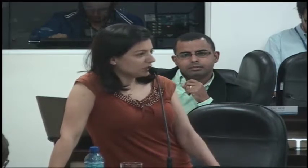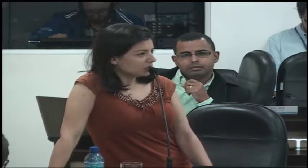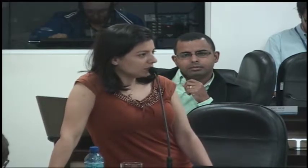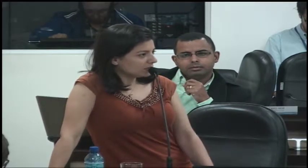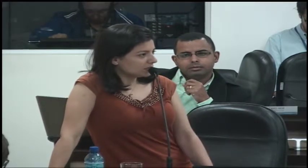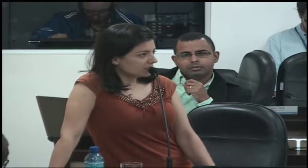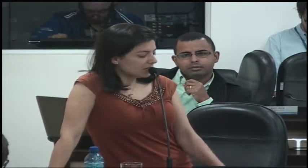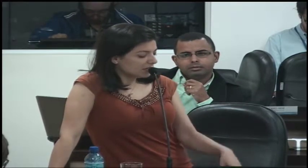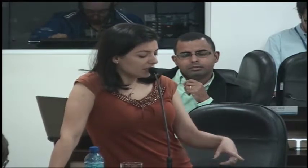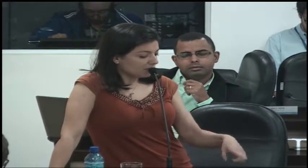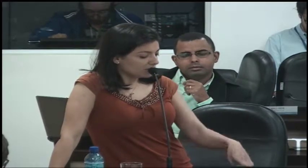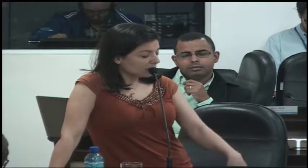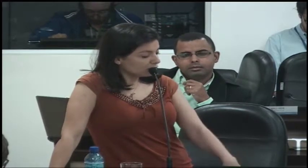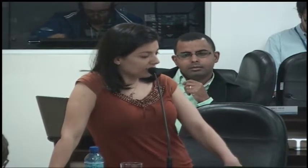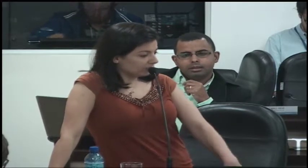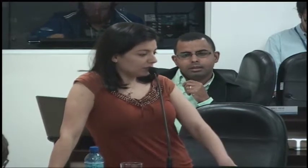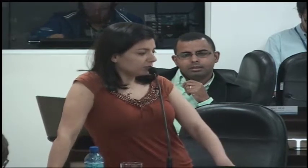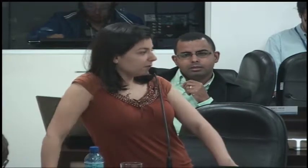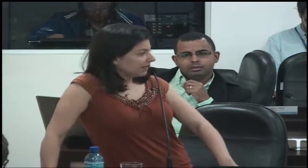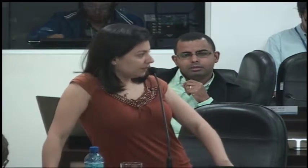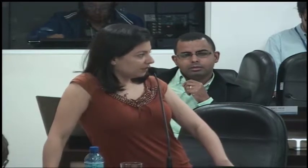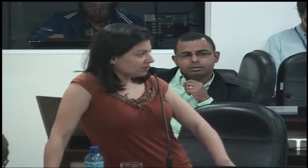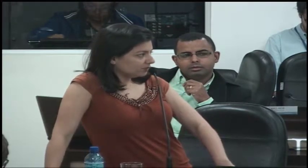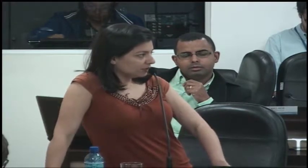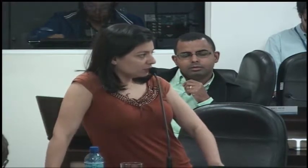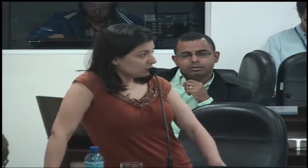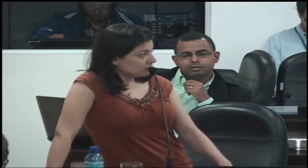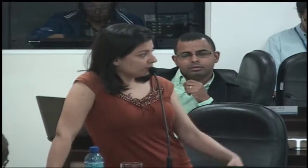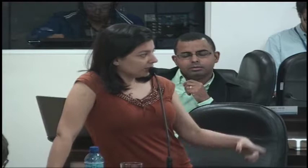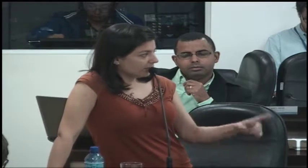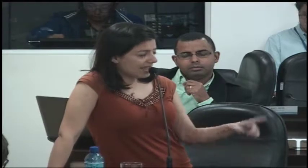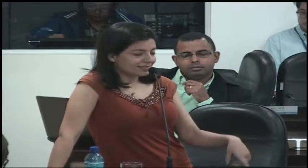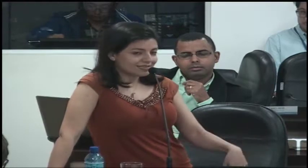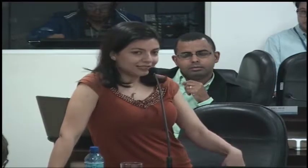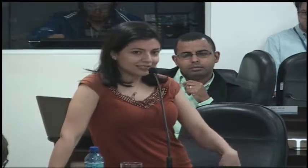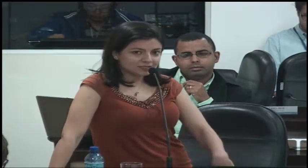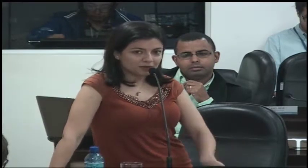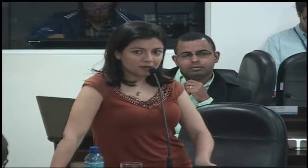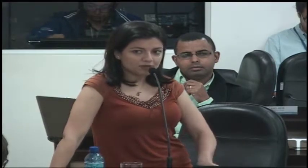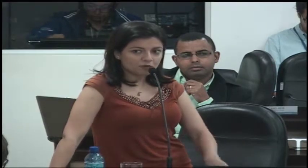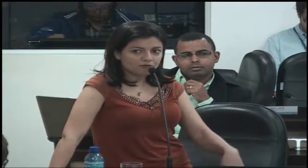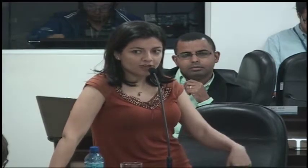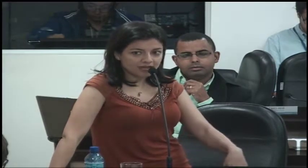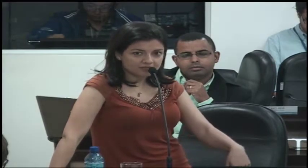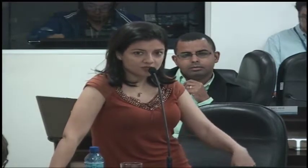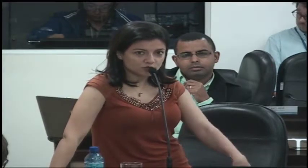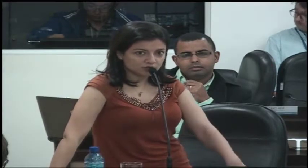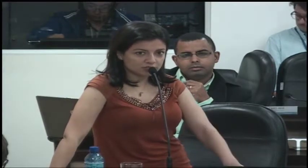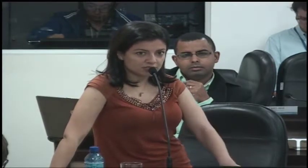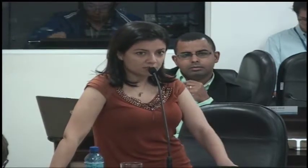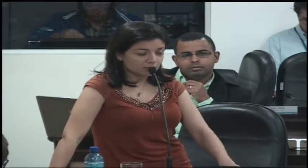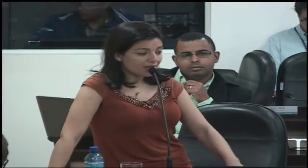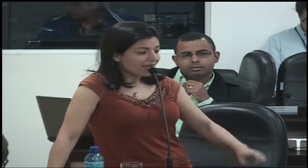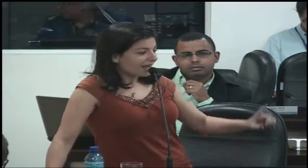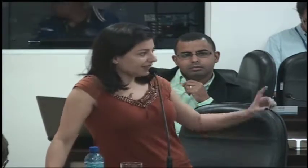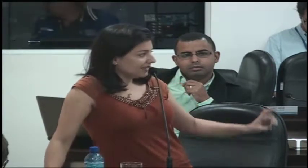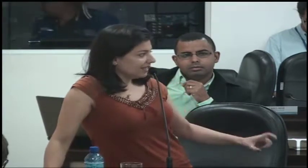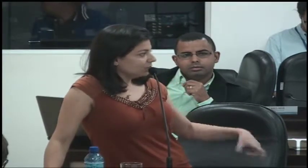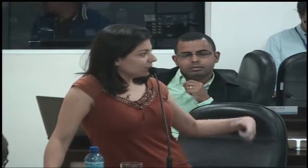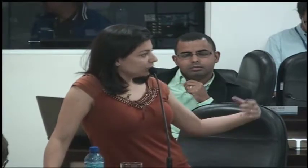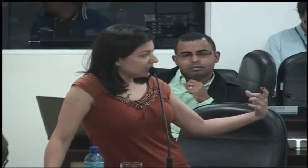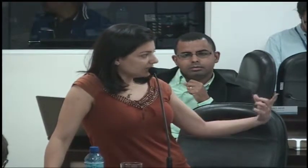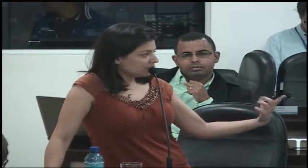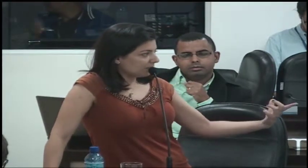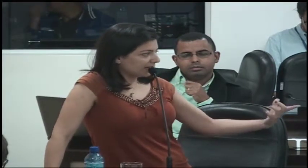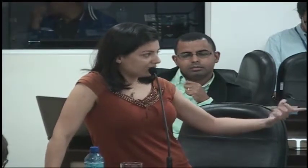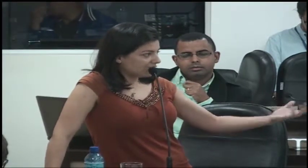a 2012, eu estive como diretora do Departamento da Juventude. Foram realizadas as primeiras conferências no município, atendendo